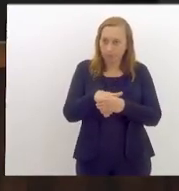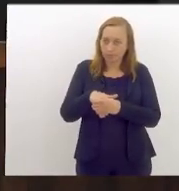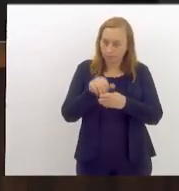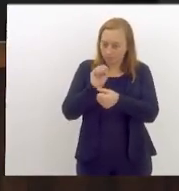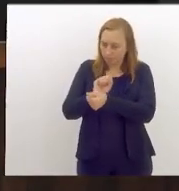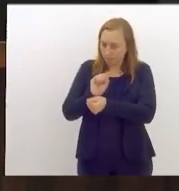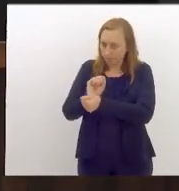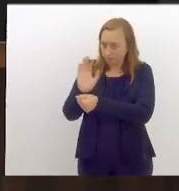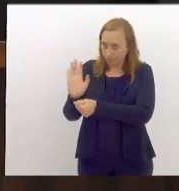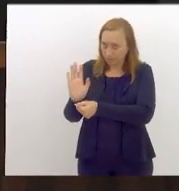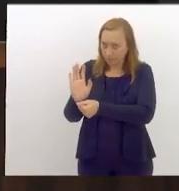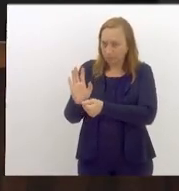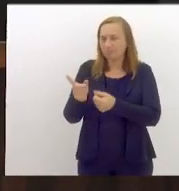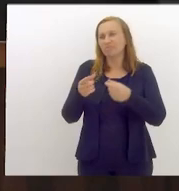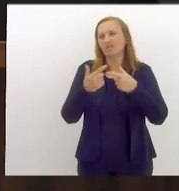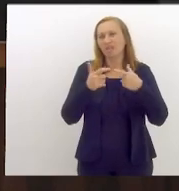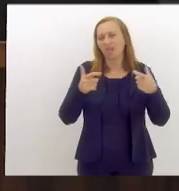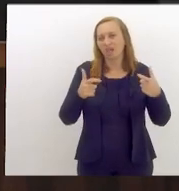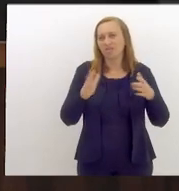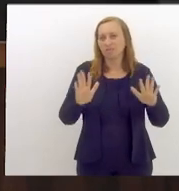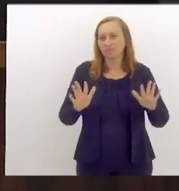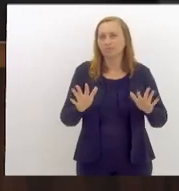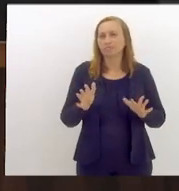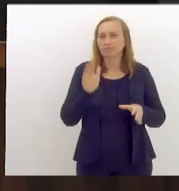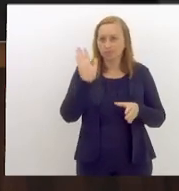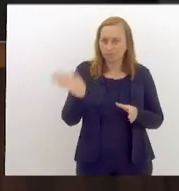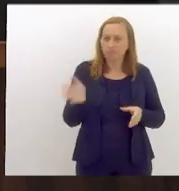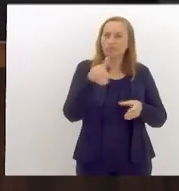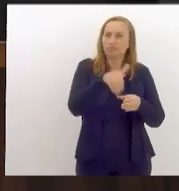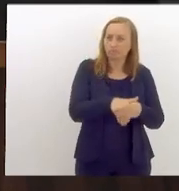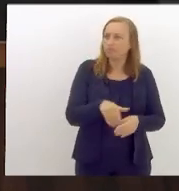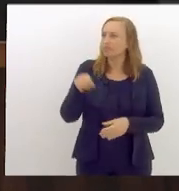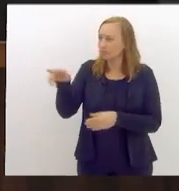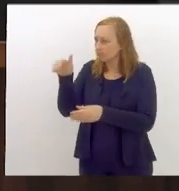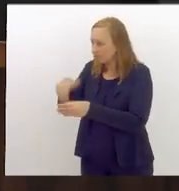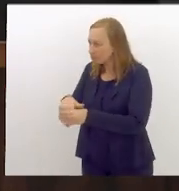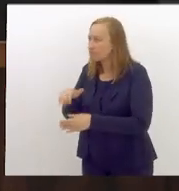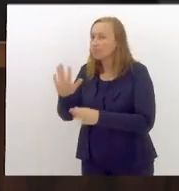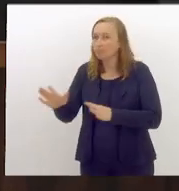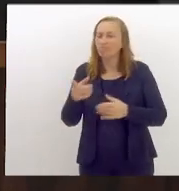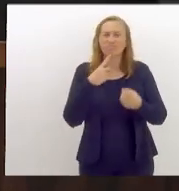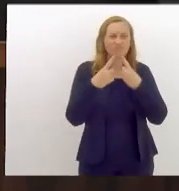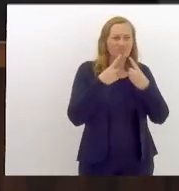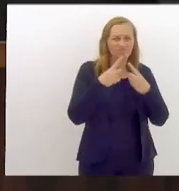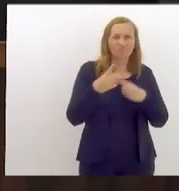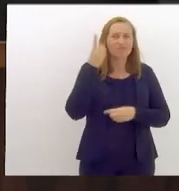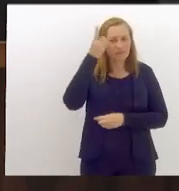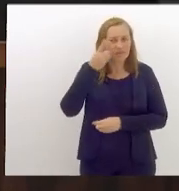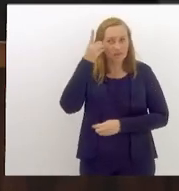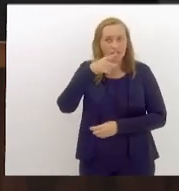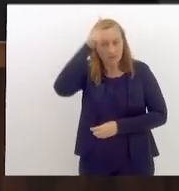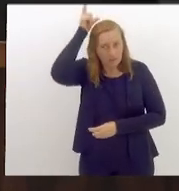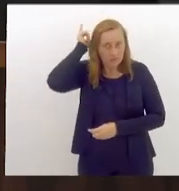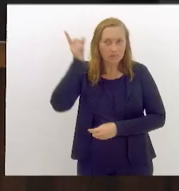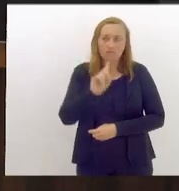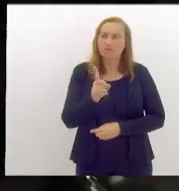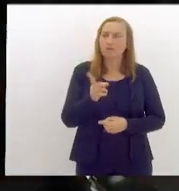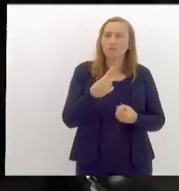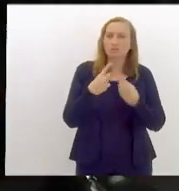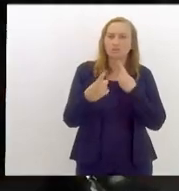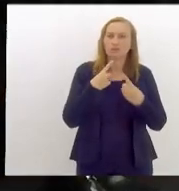não vamos entrar no debate já votou gostaria de estar votando não vamos entrar no debate por favor Deputado Luiz Presidente